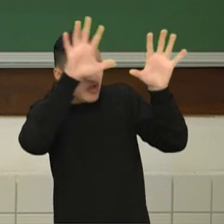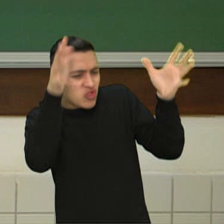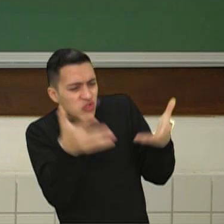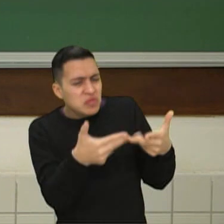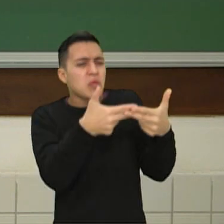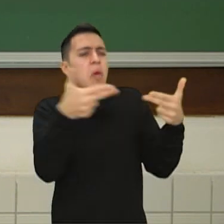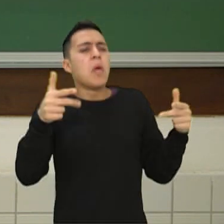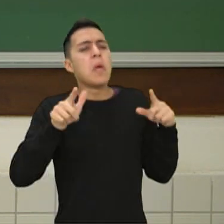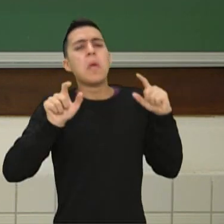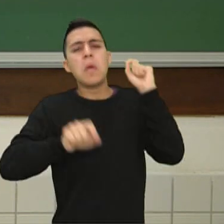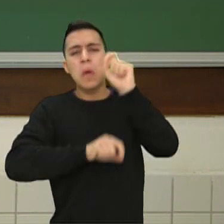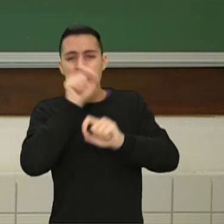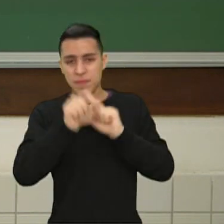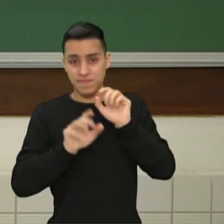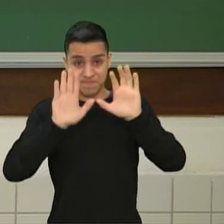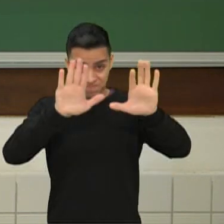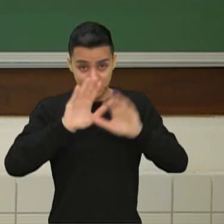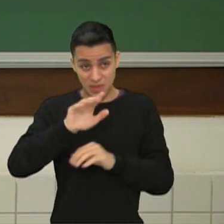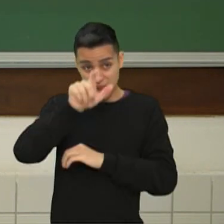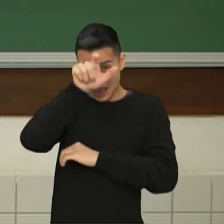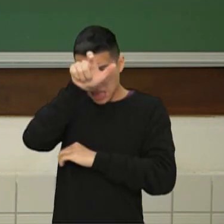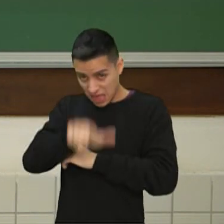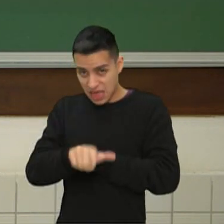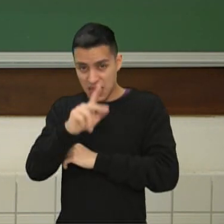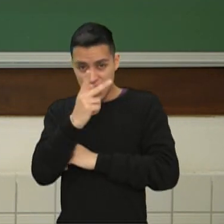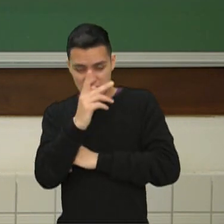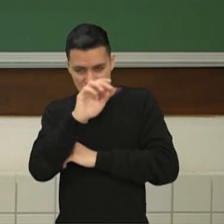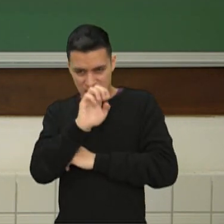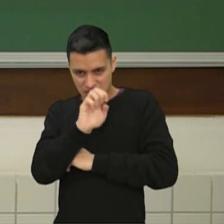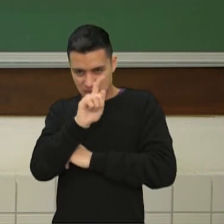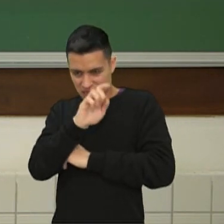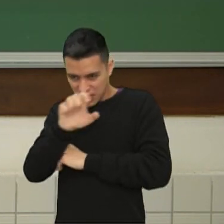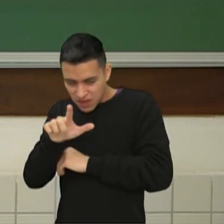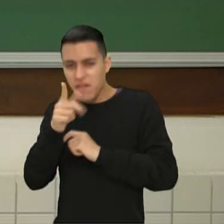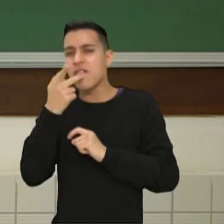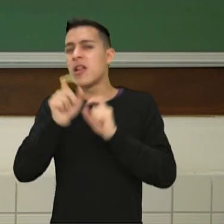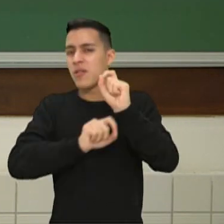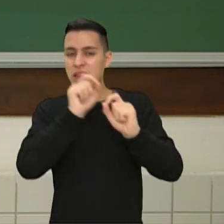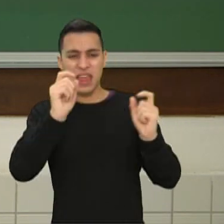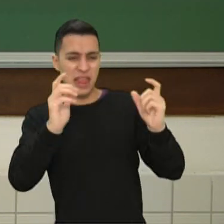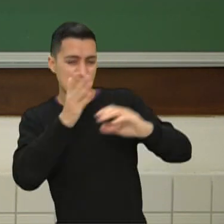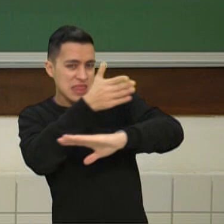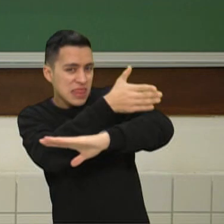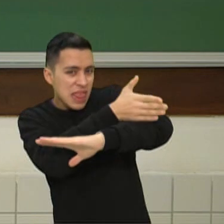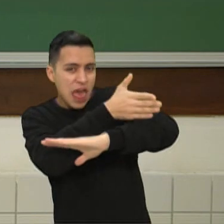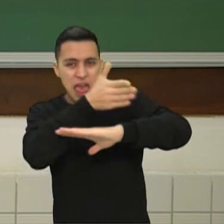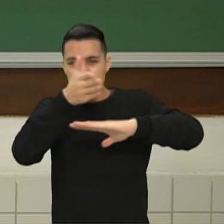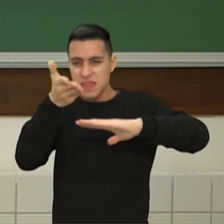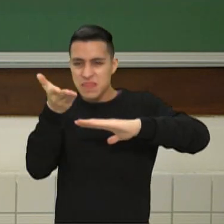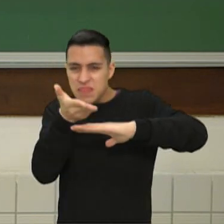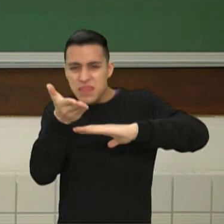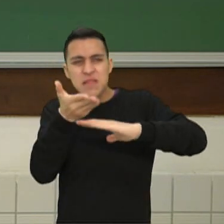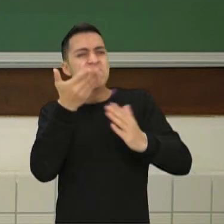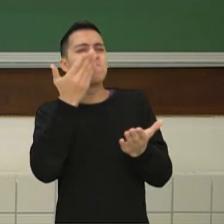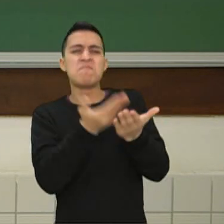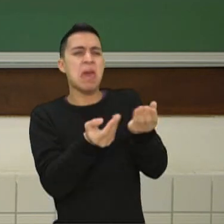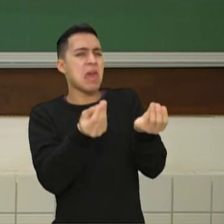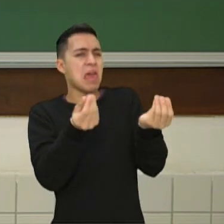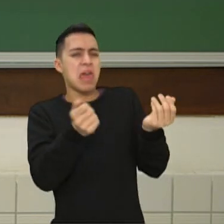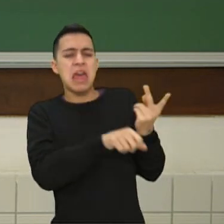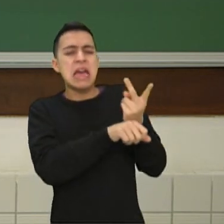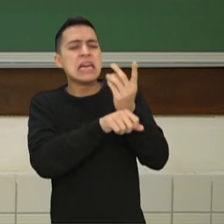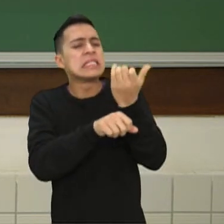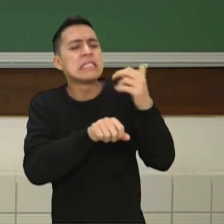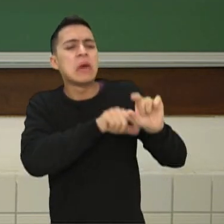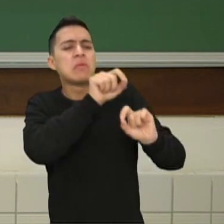que existe, né? O Hegel vai dizer que durante a Idade Média, a Idade Moderna, essa busca pela filosofia pelo ser se perdeu. Então a